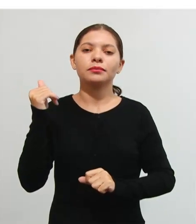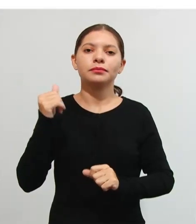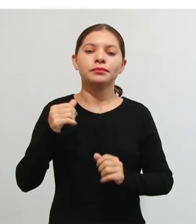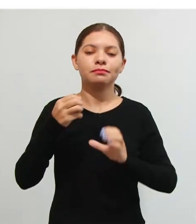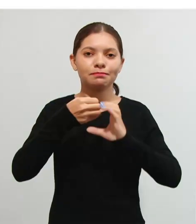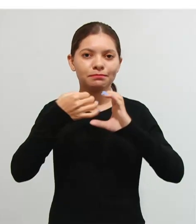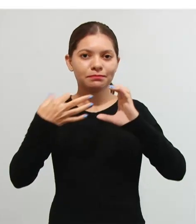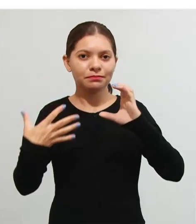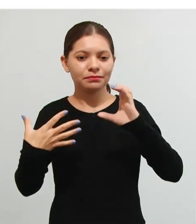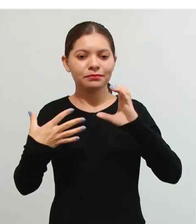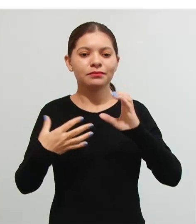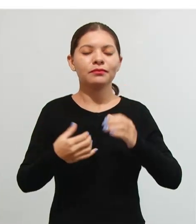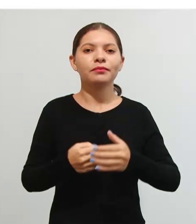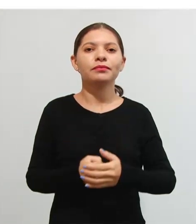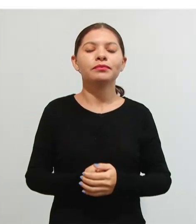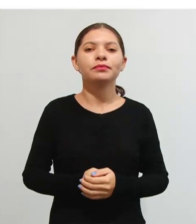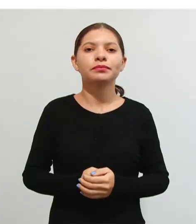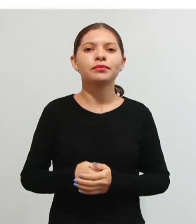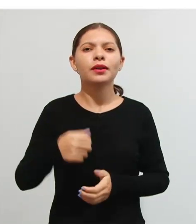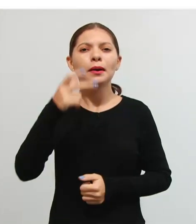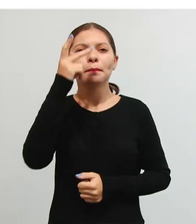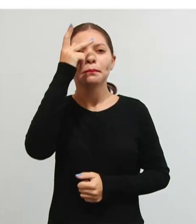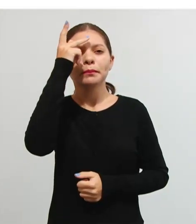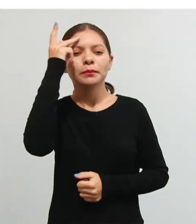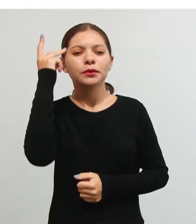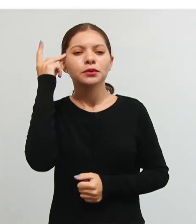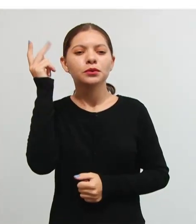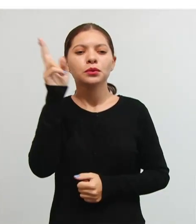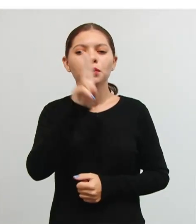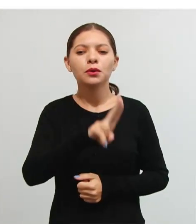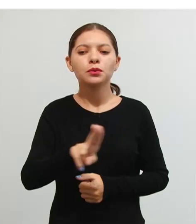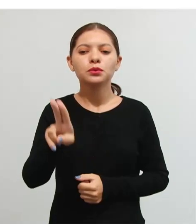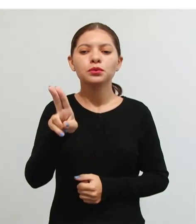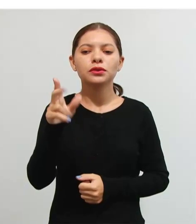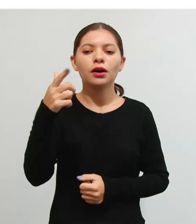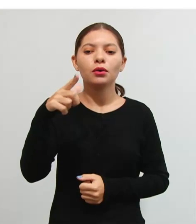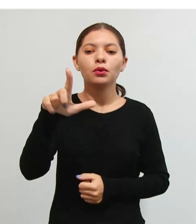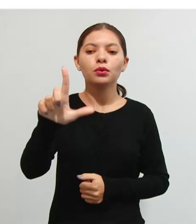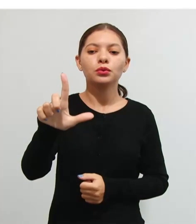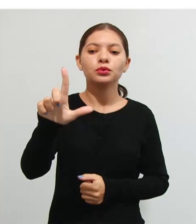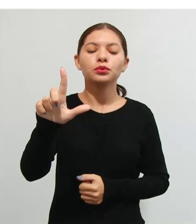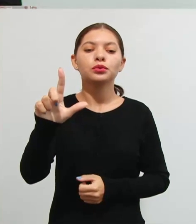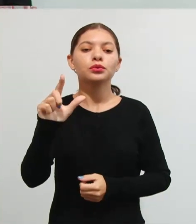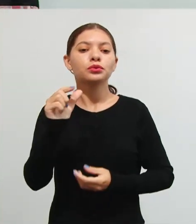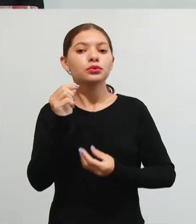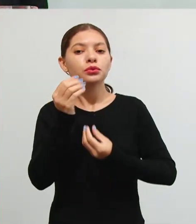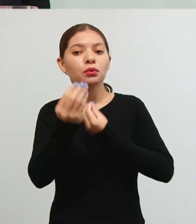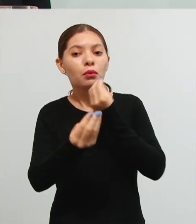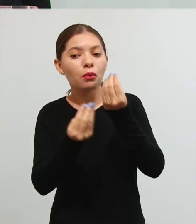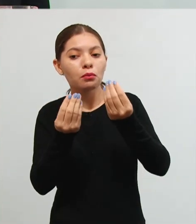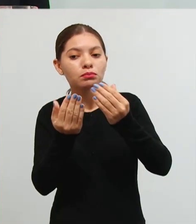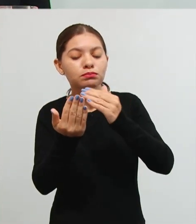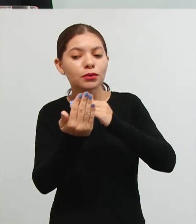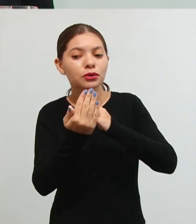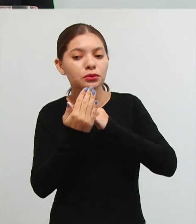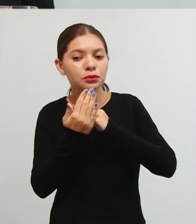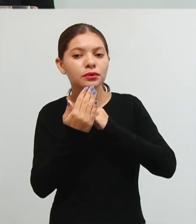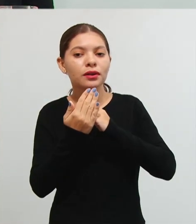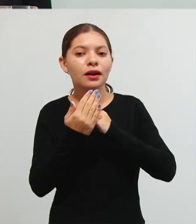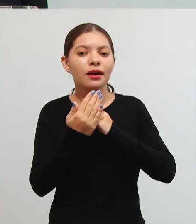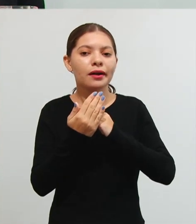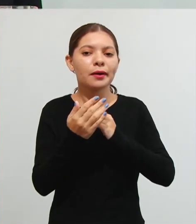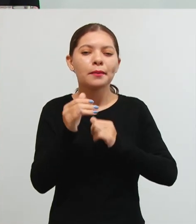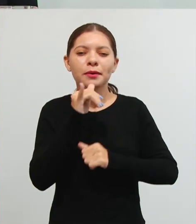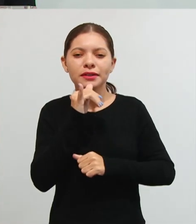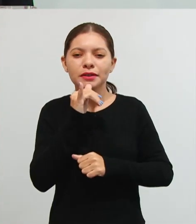características. Essa pessoa, então, ela usa as pessoas como ferramenta, por exemplo, quando ela quer pedir alguma coisa, né, ela